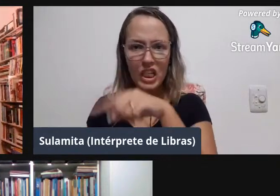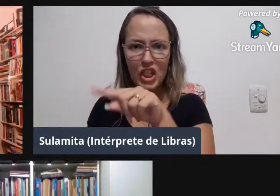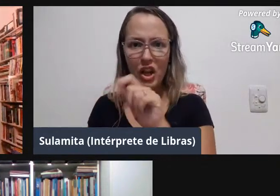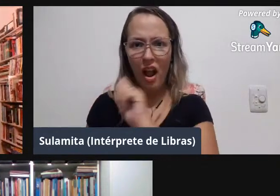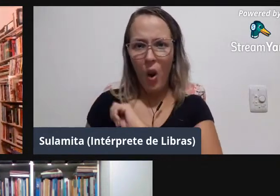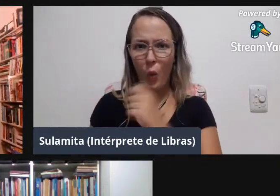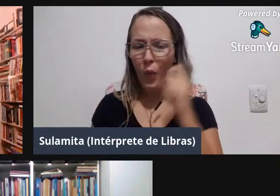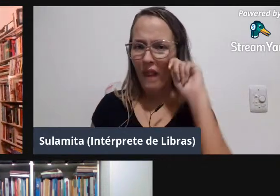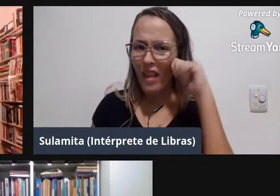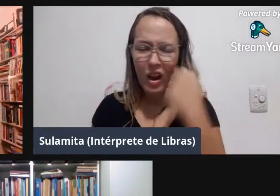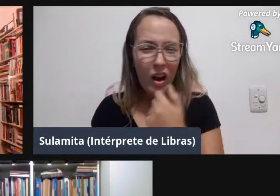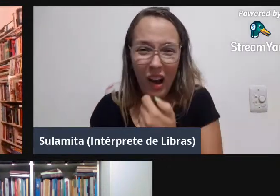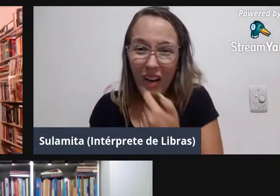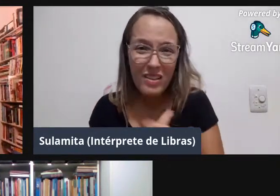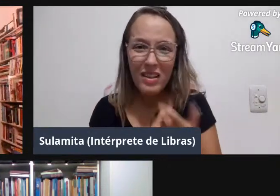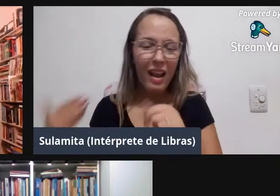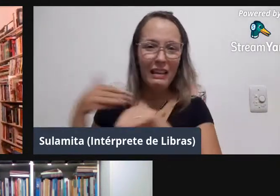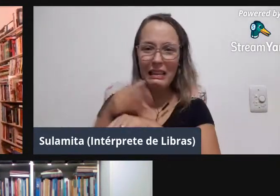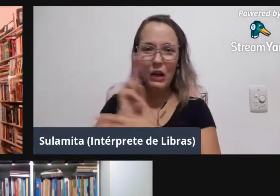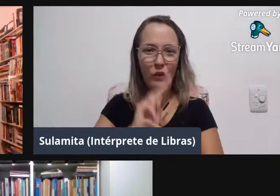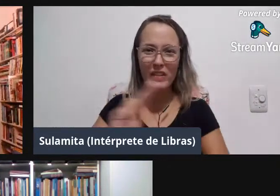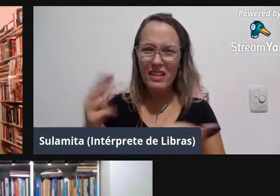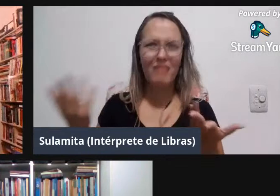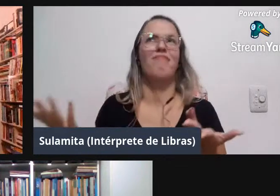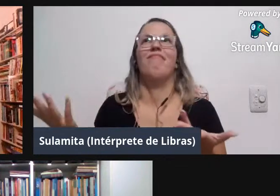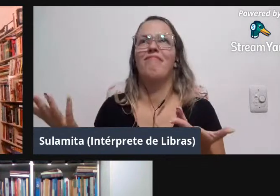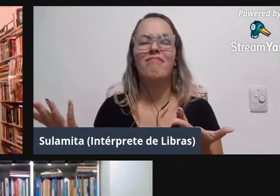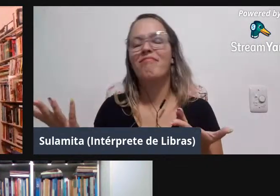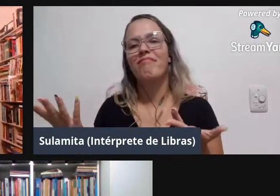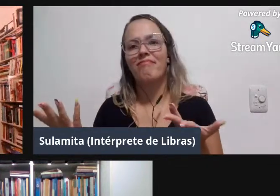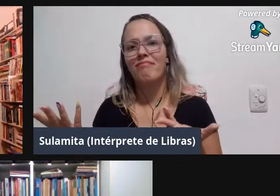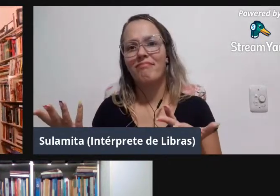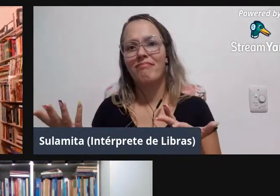em desnaturalizar essa escola. Eu acho que é o que eu